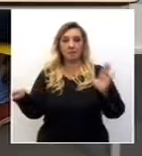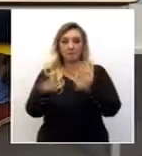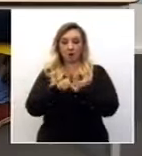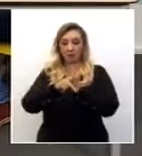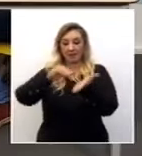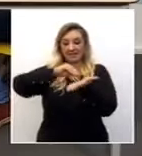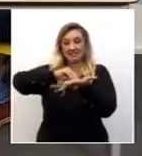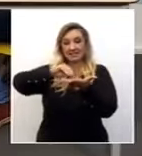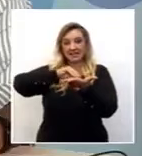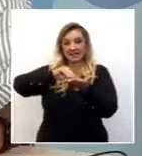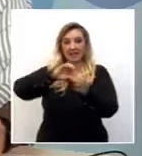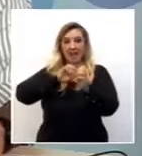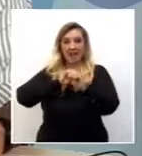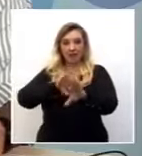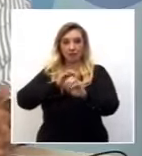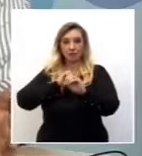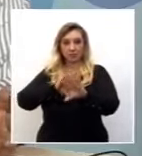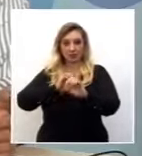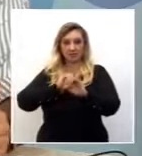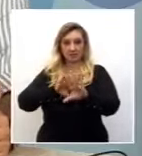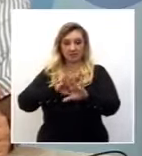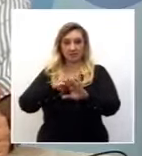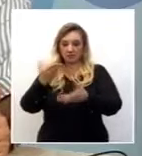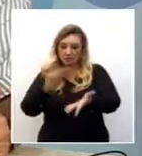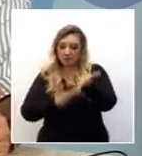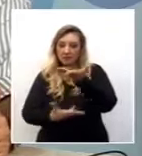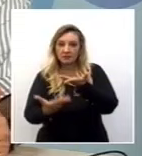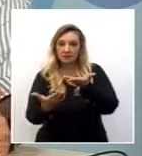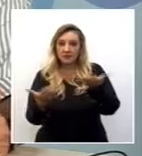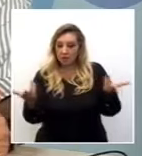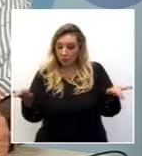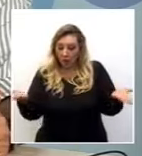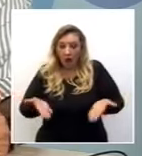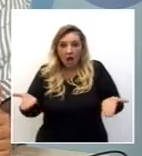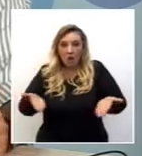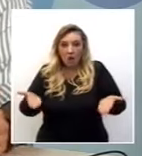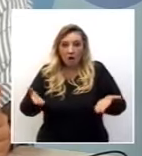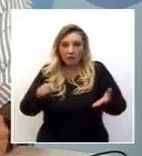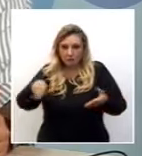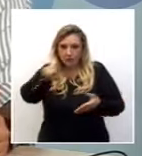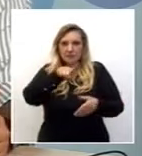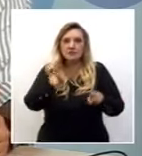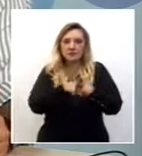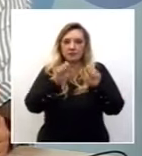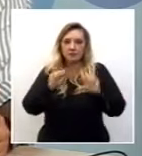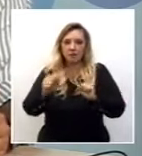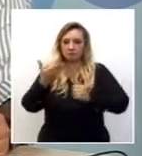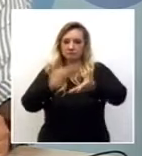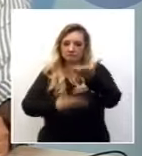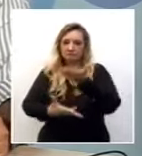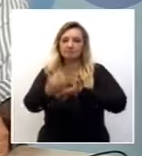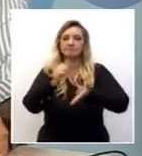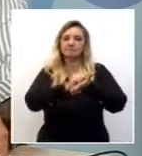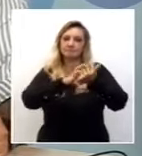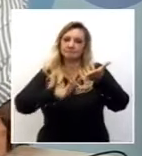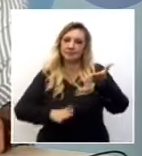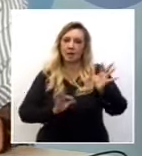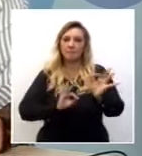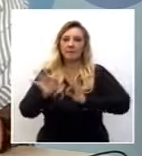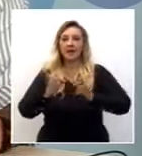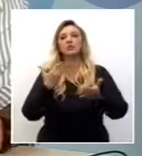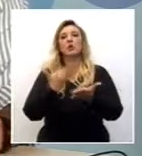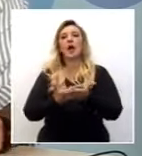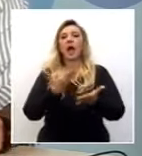né? Onde a gente compartilha um momento como esse, onde vocês podem compartilhar as atividades, os planos de